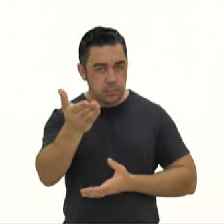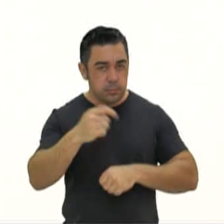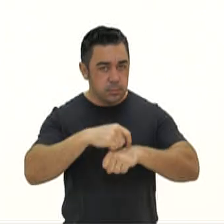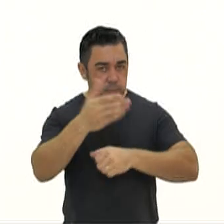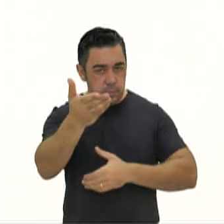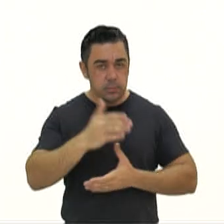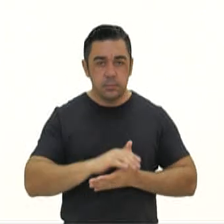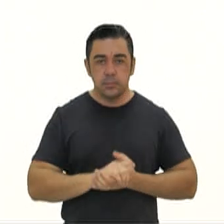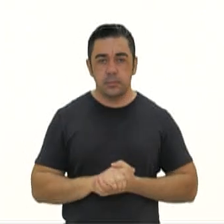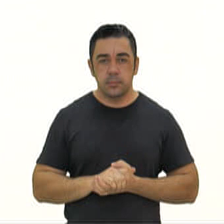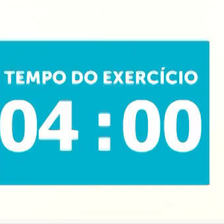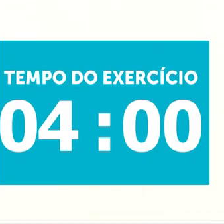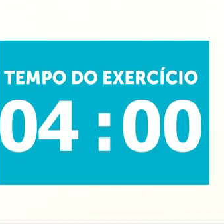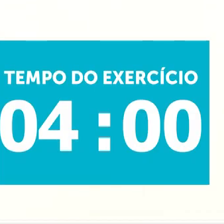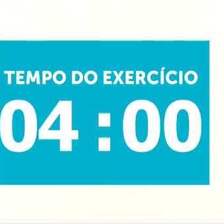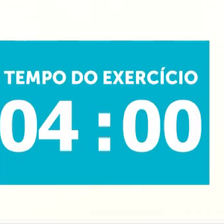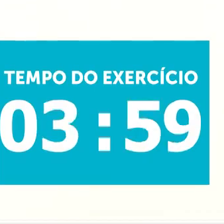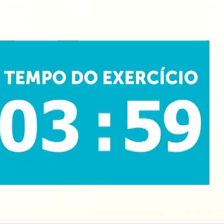Tempo para vocês aí.